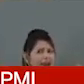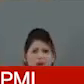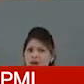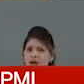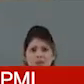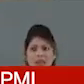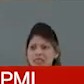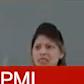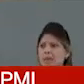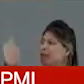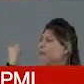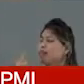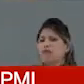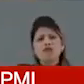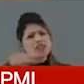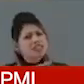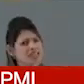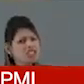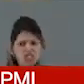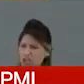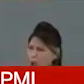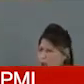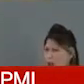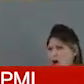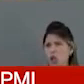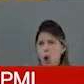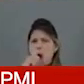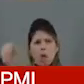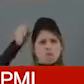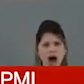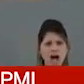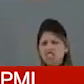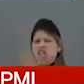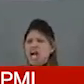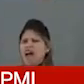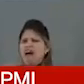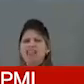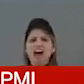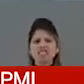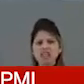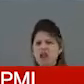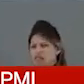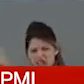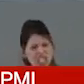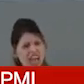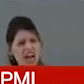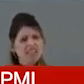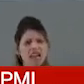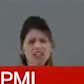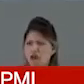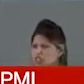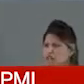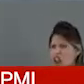passada vocês estavam recebendo Nicolás Maduro aqui no Brasil. Tá de sacanagem de querer ficar taxando